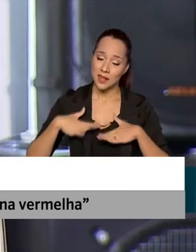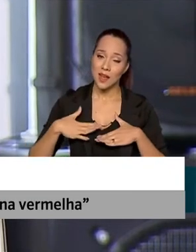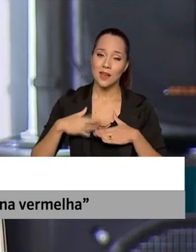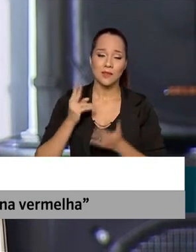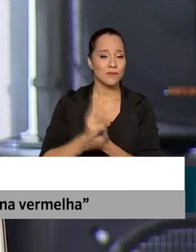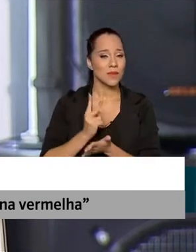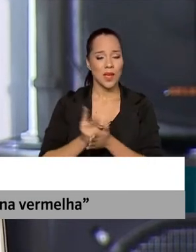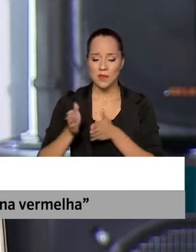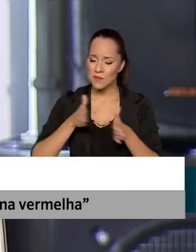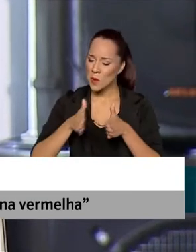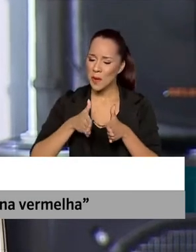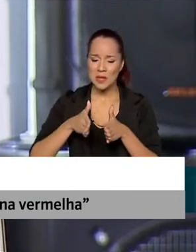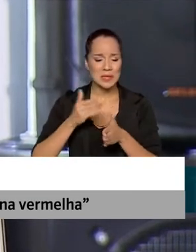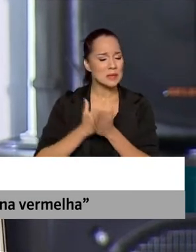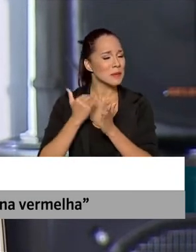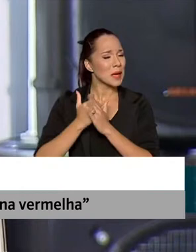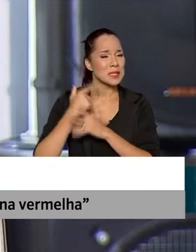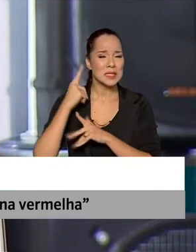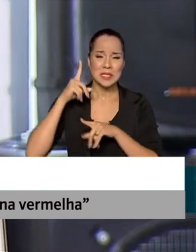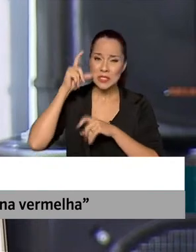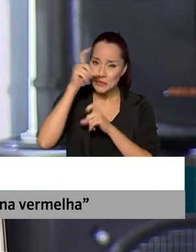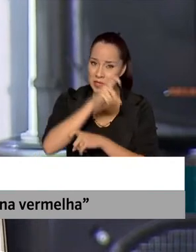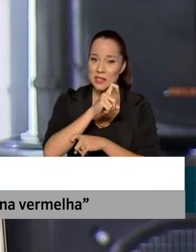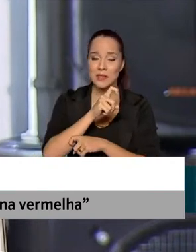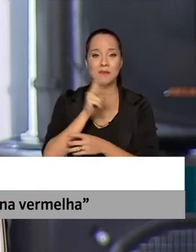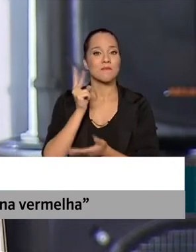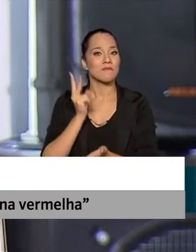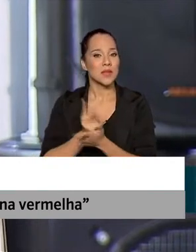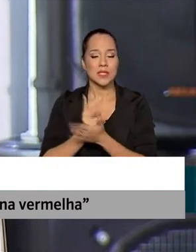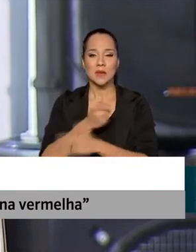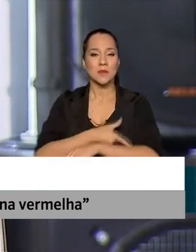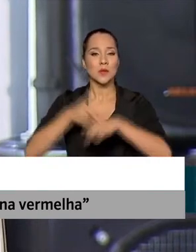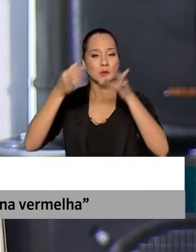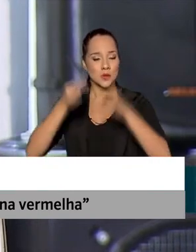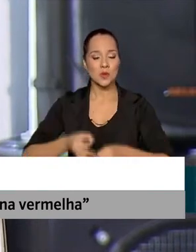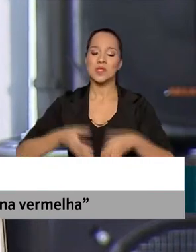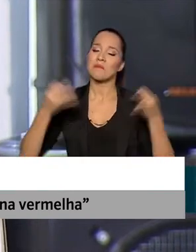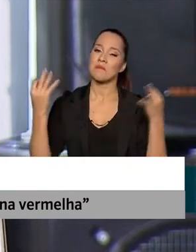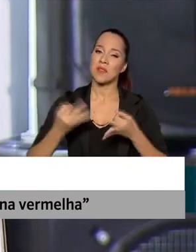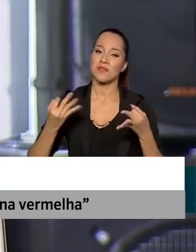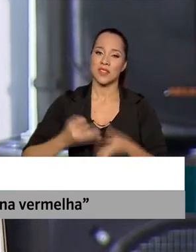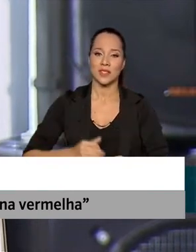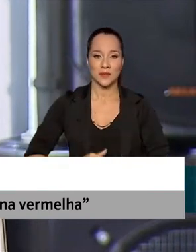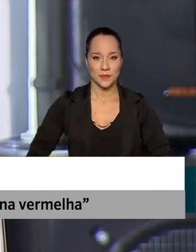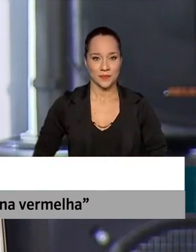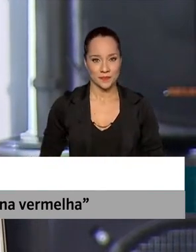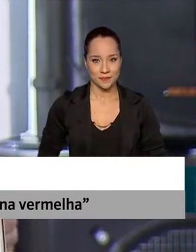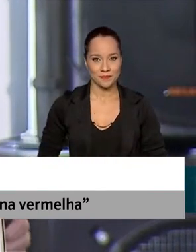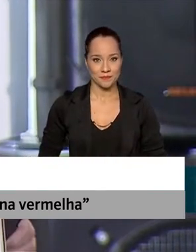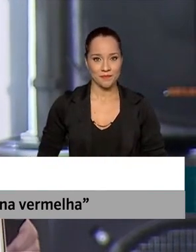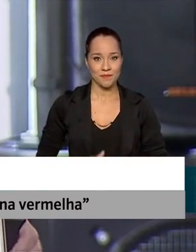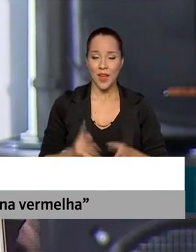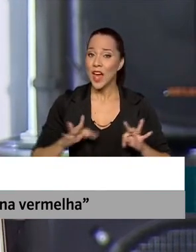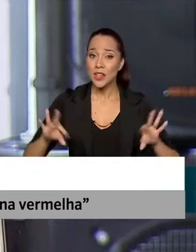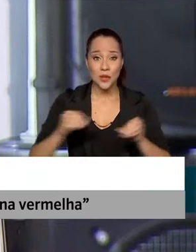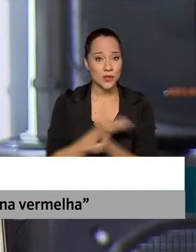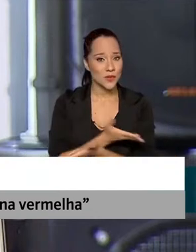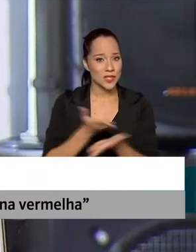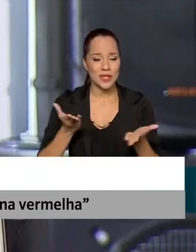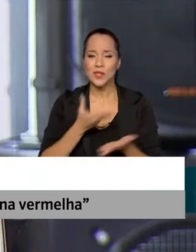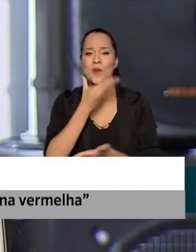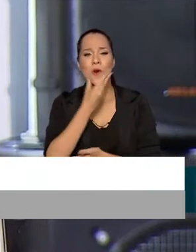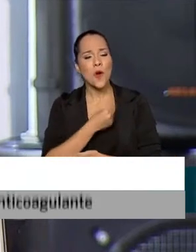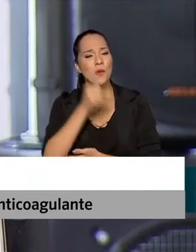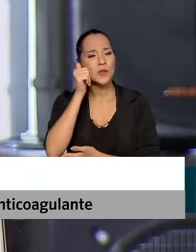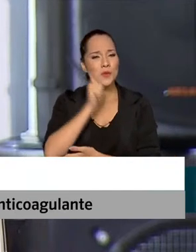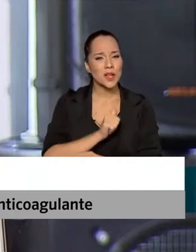nos momentos mais atribulados, mas sempre de maneira justa e perfeita. A vocês todos, homens e